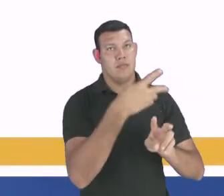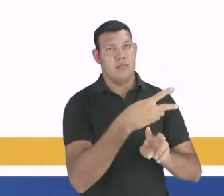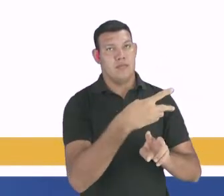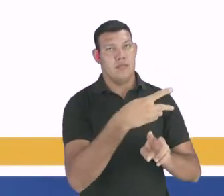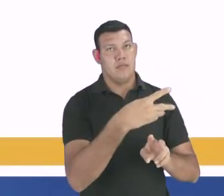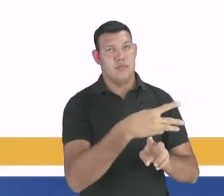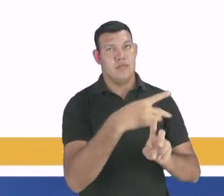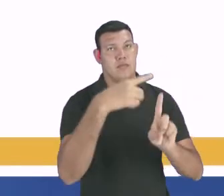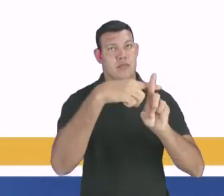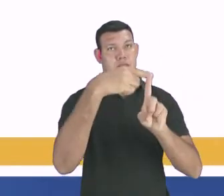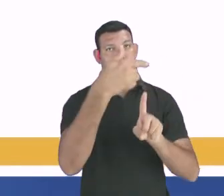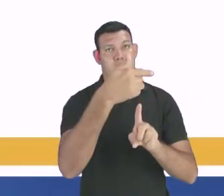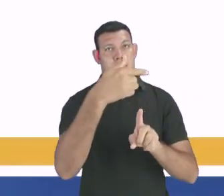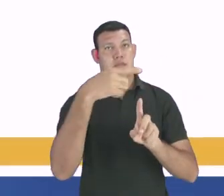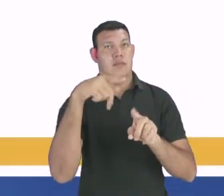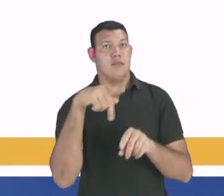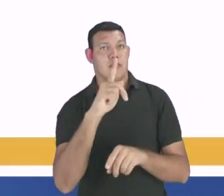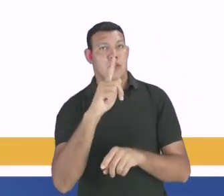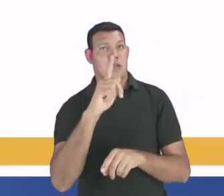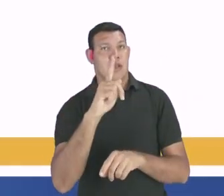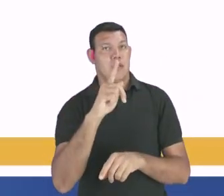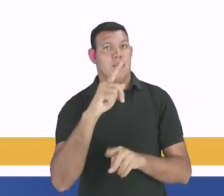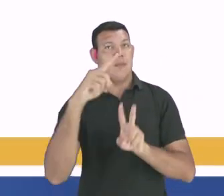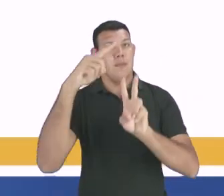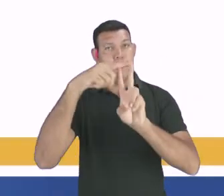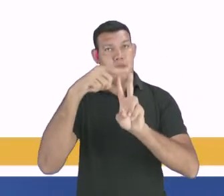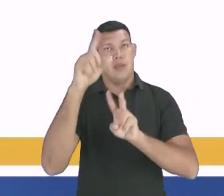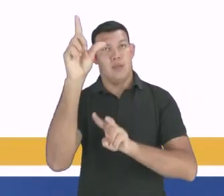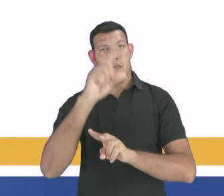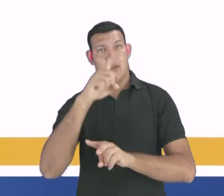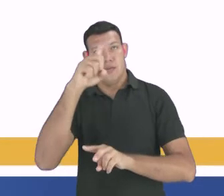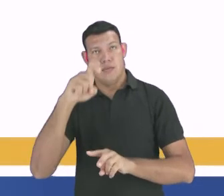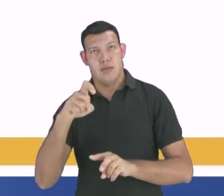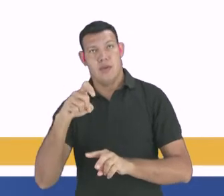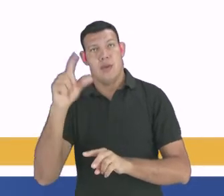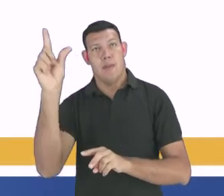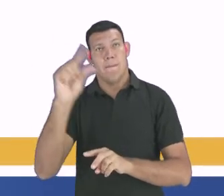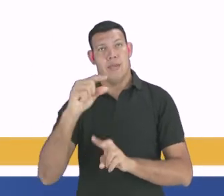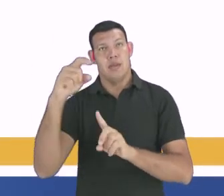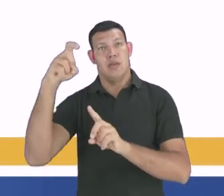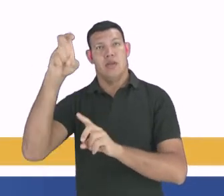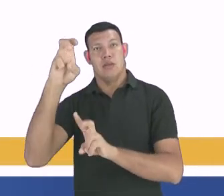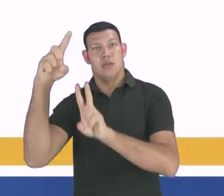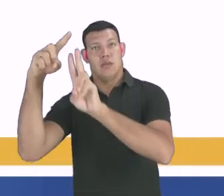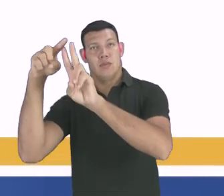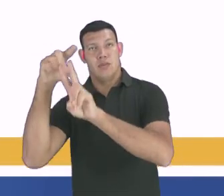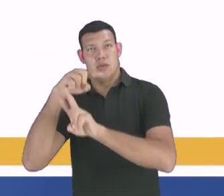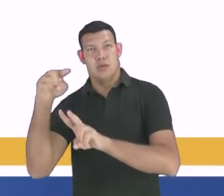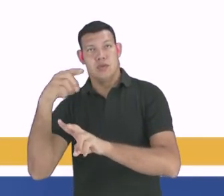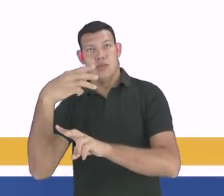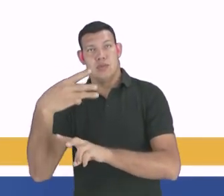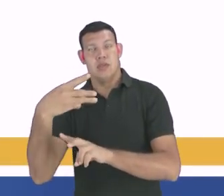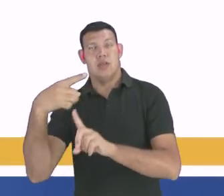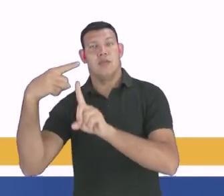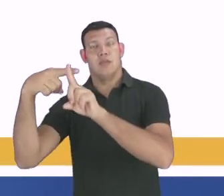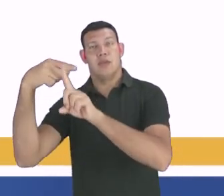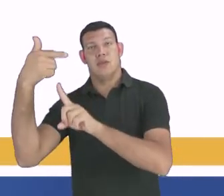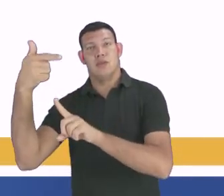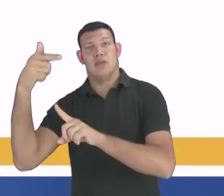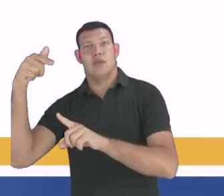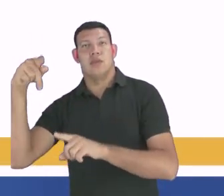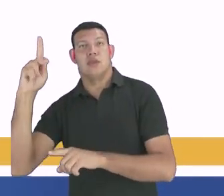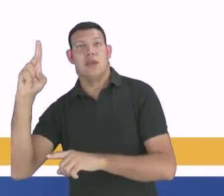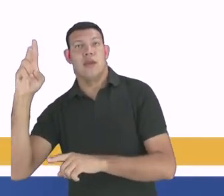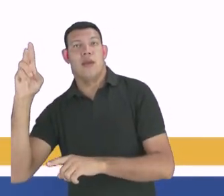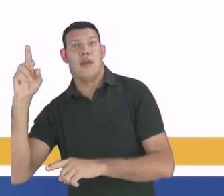5π sobre 3 mais 2kπ, quando k pertencer aos inteiros. E aí nós temos também o